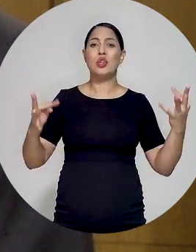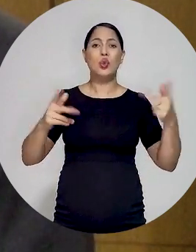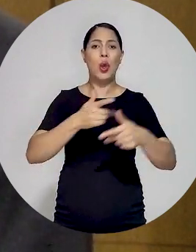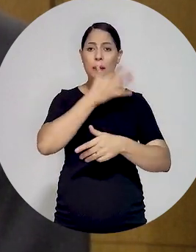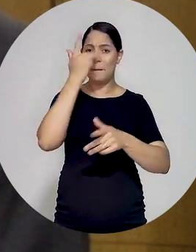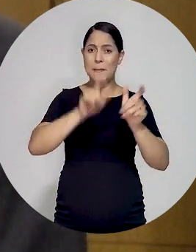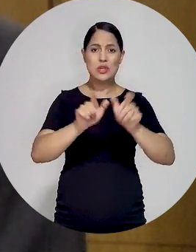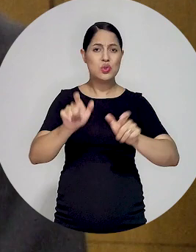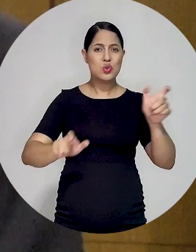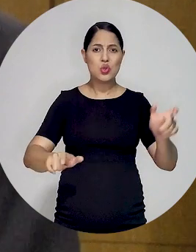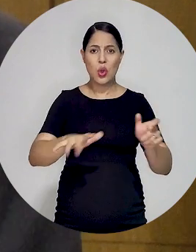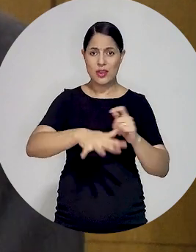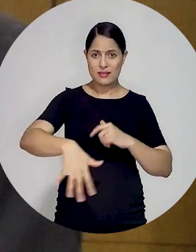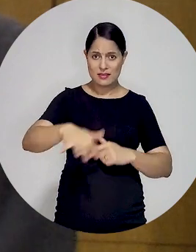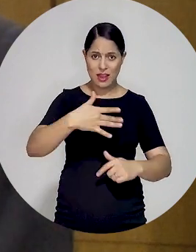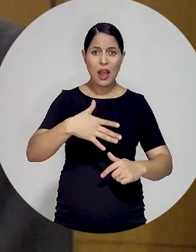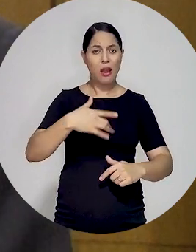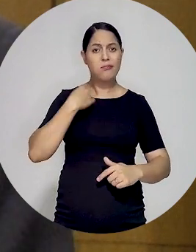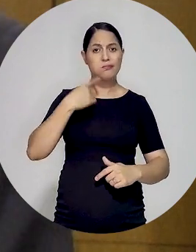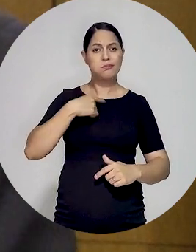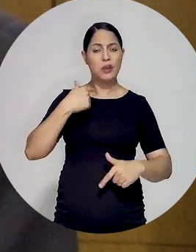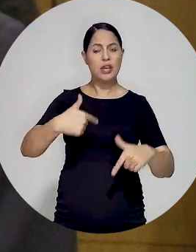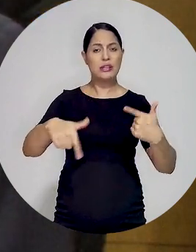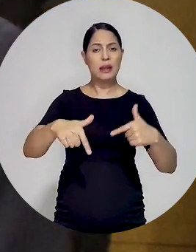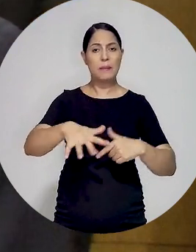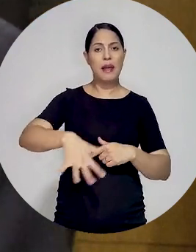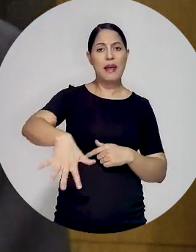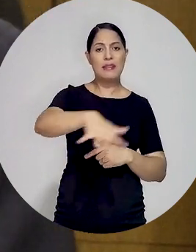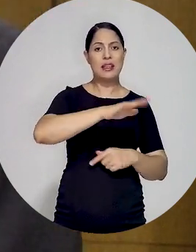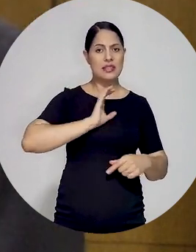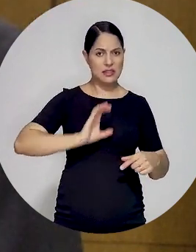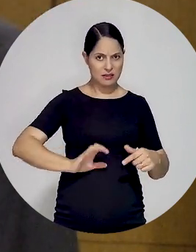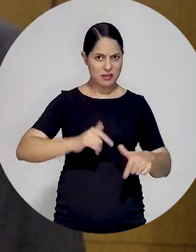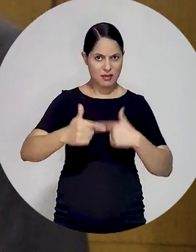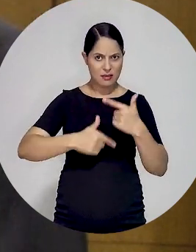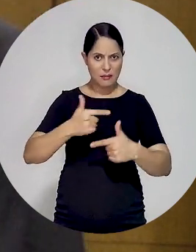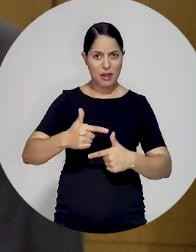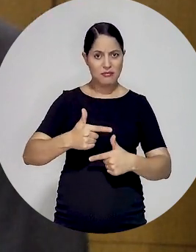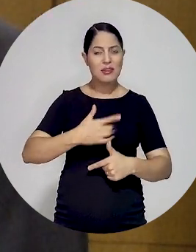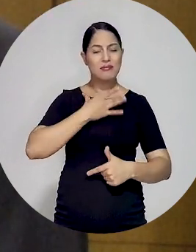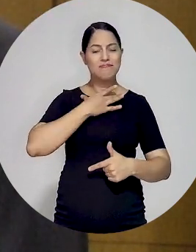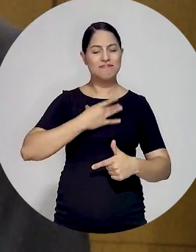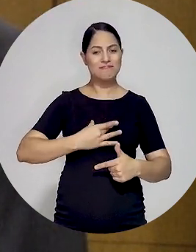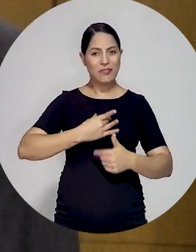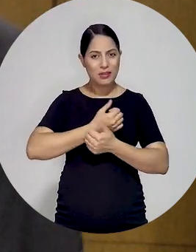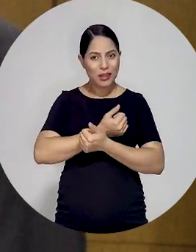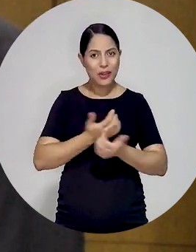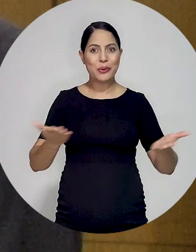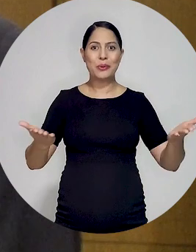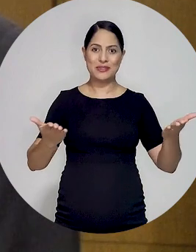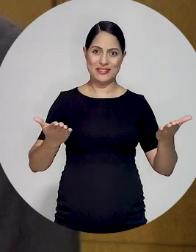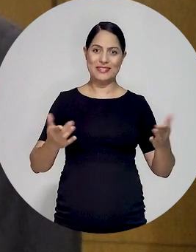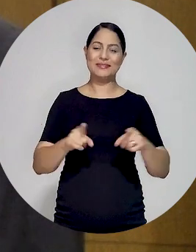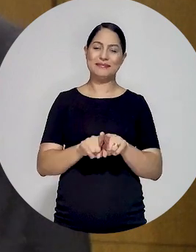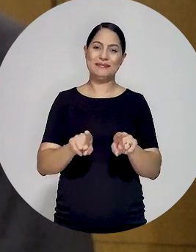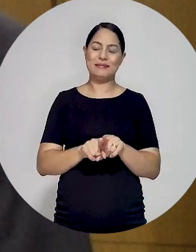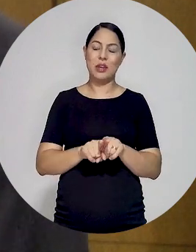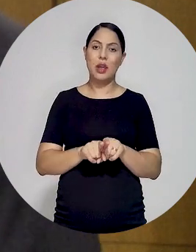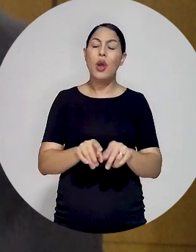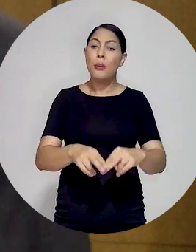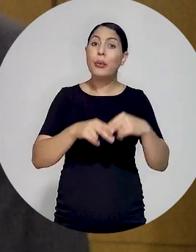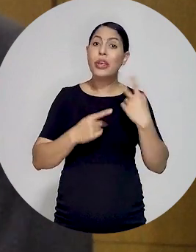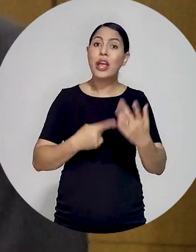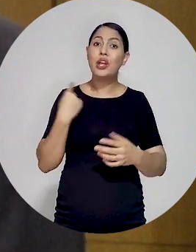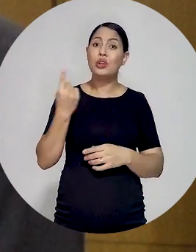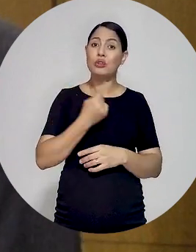seccionais, conselheiros federais, conselheiros seccionais, todos que, enfim, trabalham pela advocacia e trabalham pela cidadania.